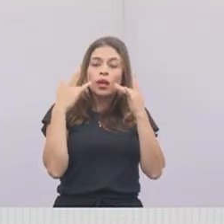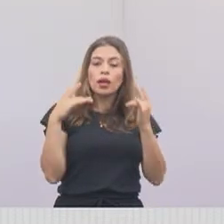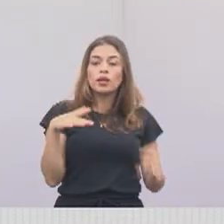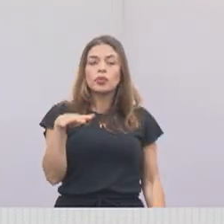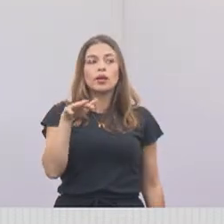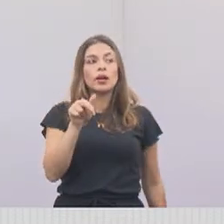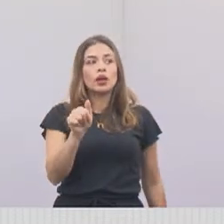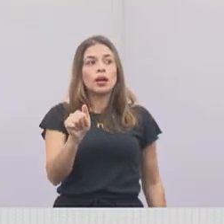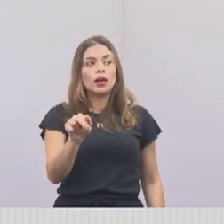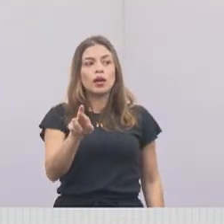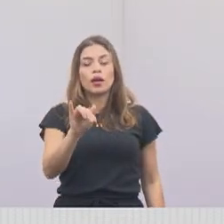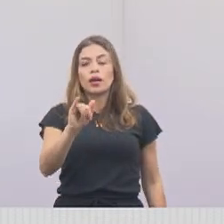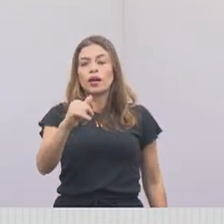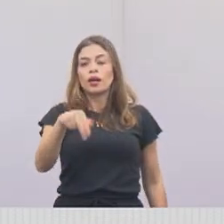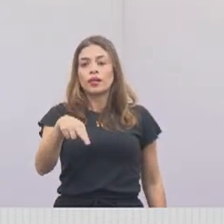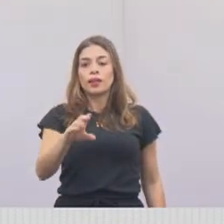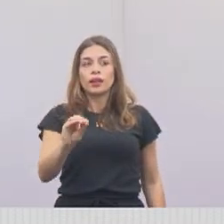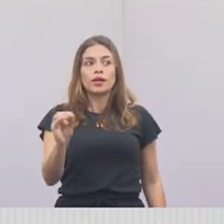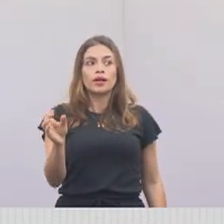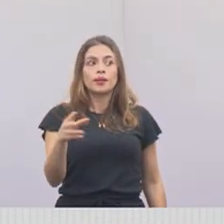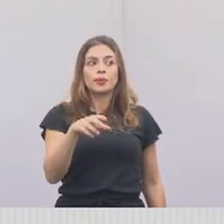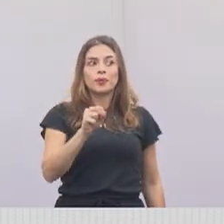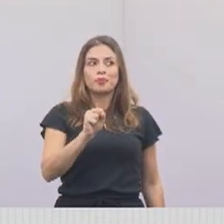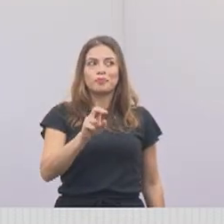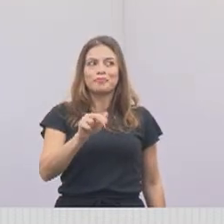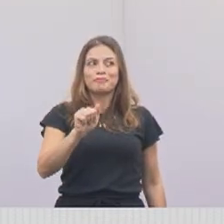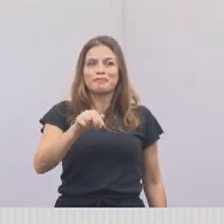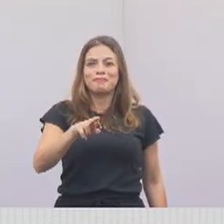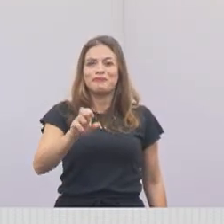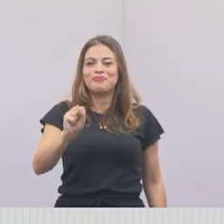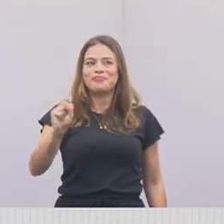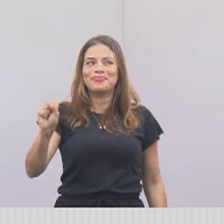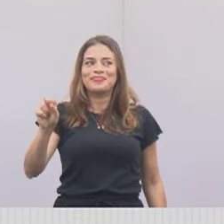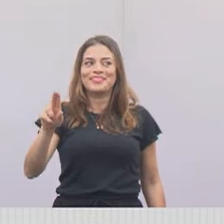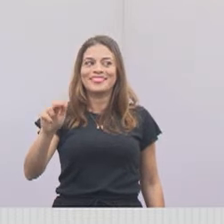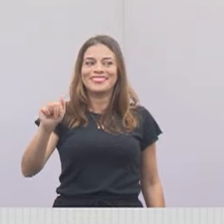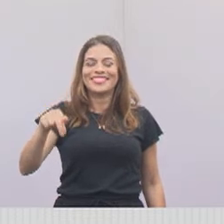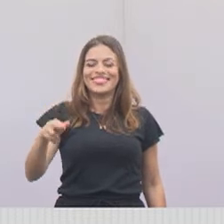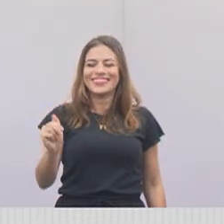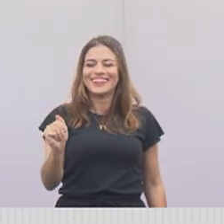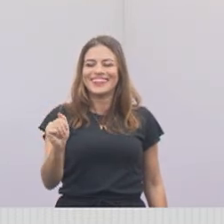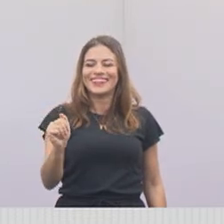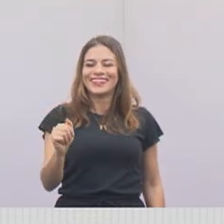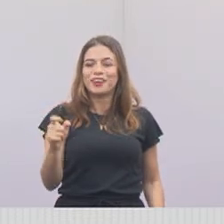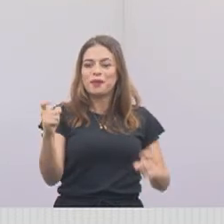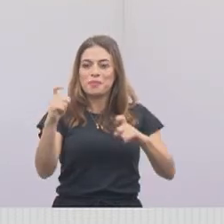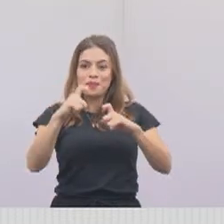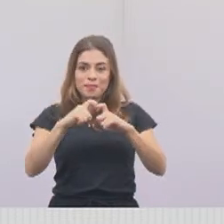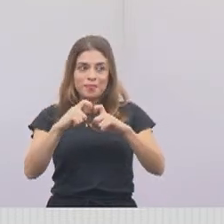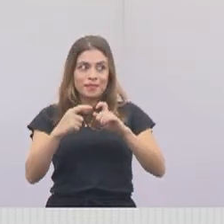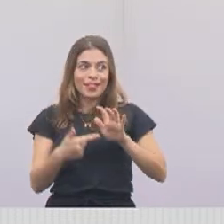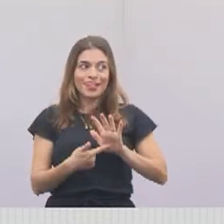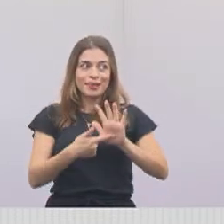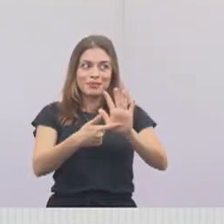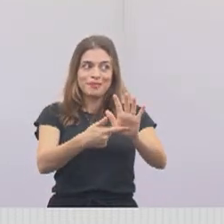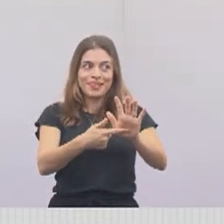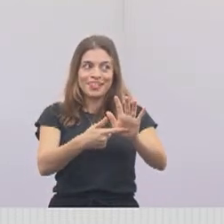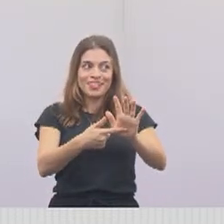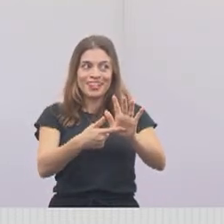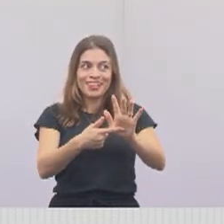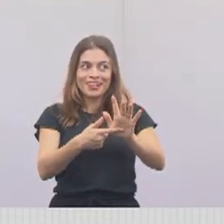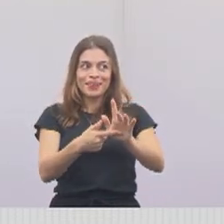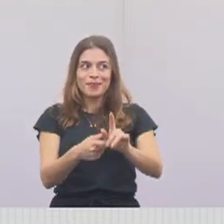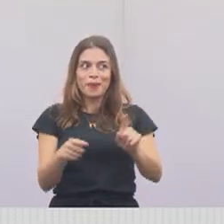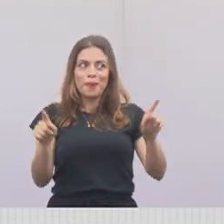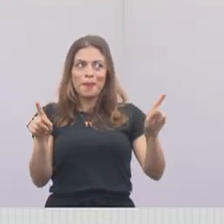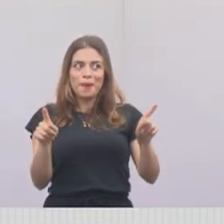Suassuna, onde os médicos, não é, irão se apresentar com bandas. Então